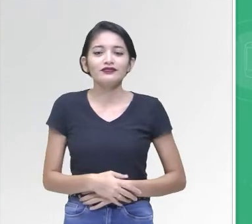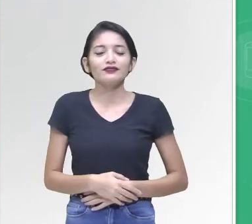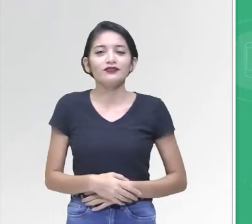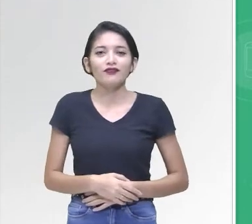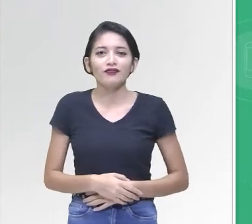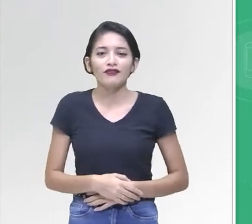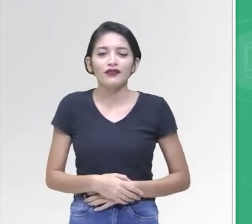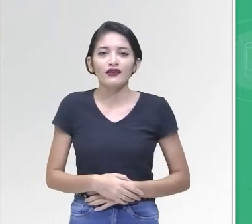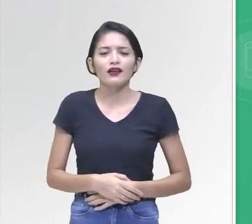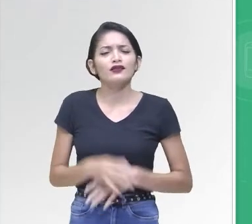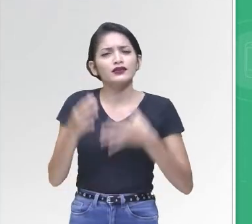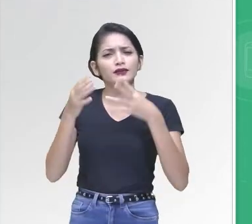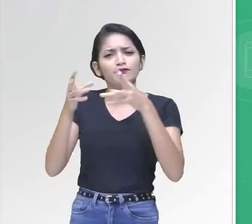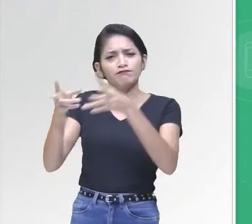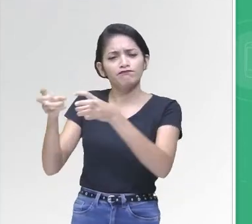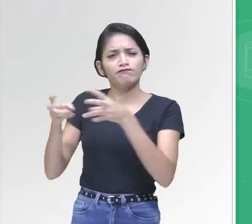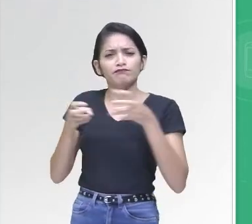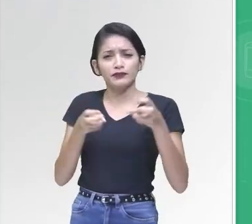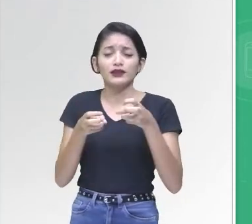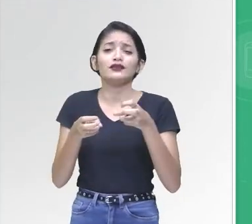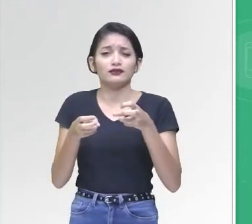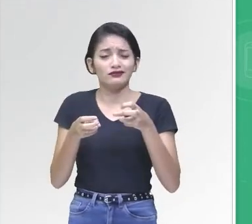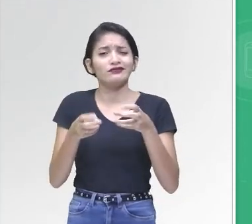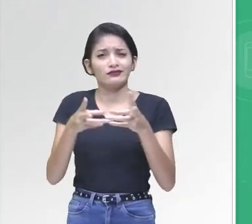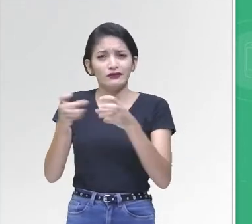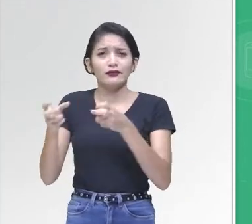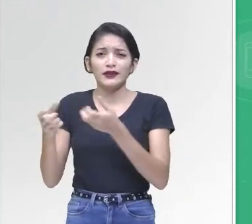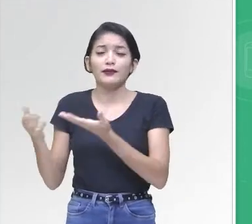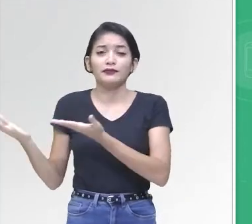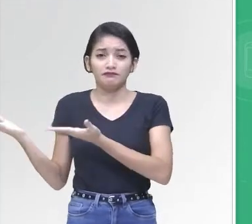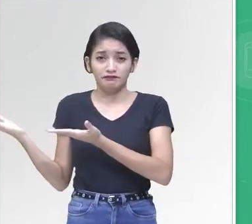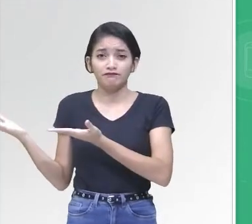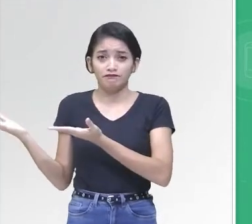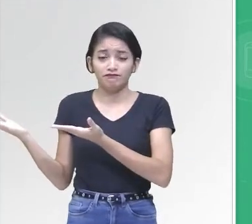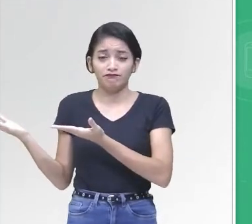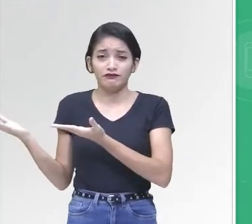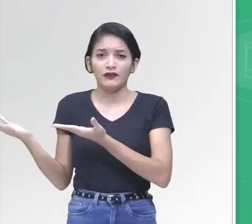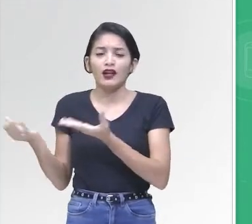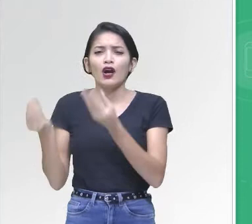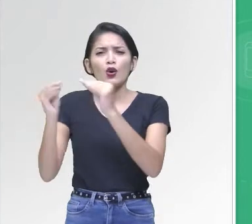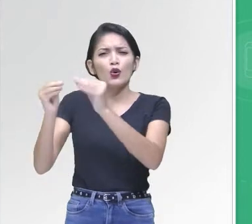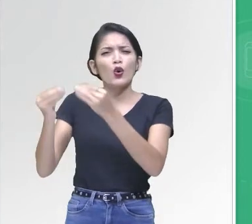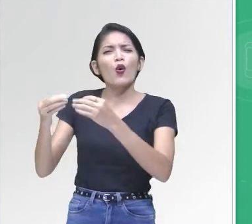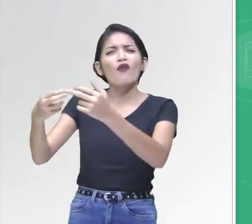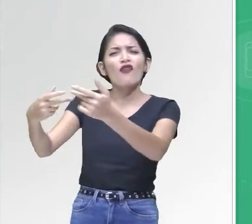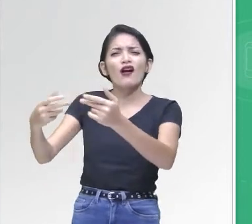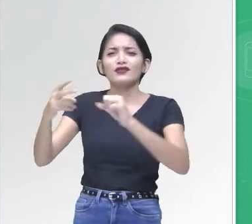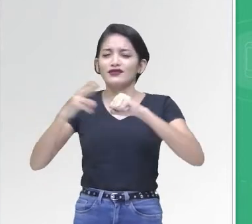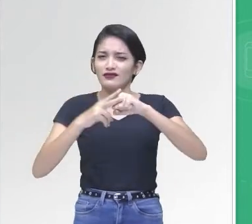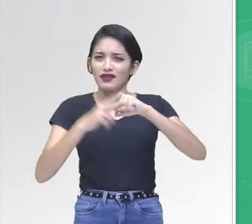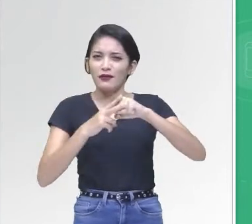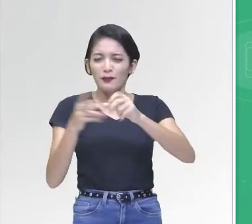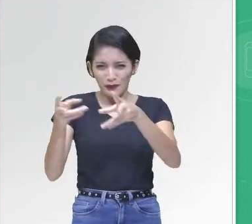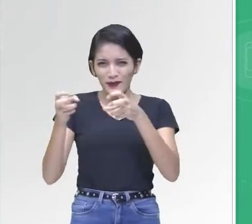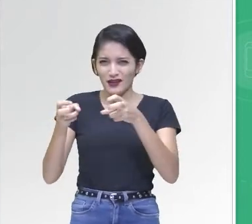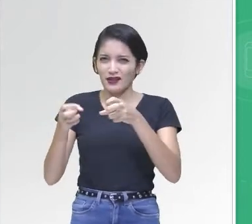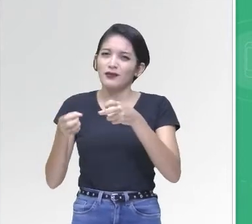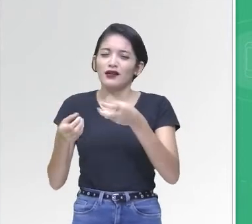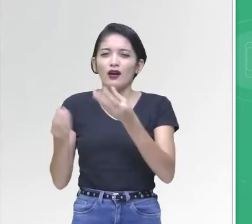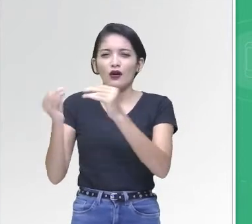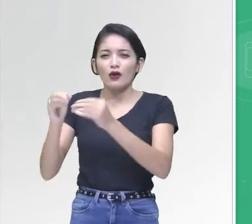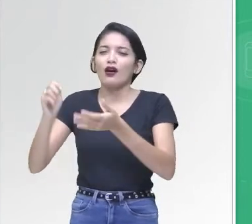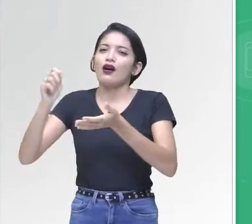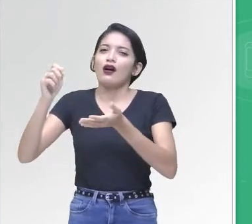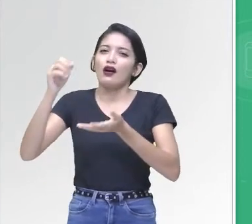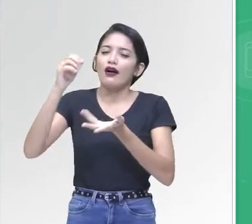nós observarmos lá, só um momentinho, se nós observarmos aqui, ele encheu de verbos. Vocês perceberam? Ler, descrever,